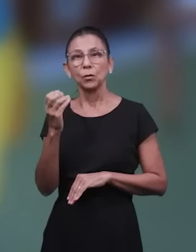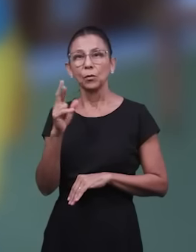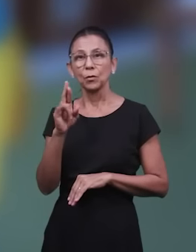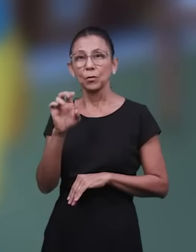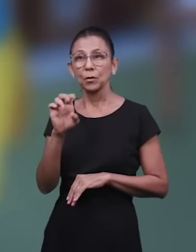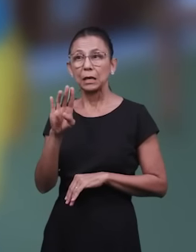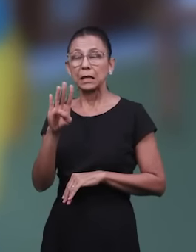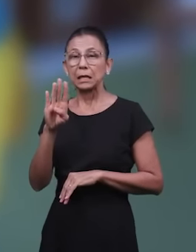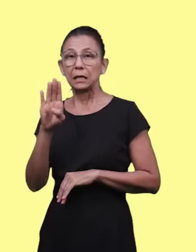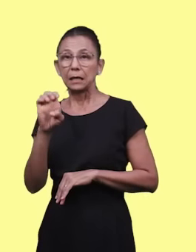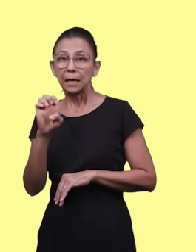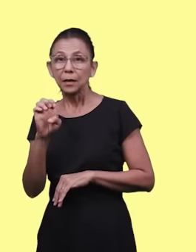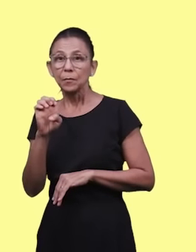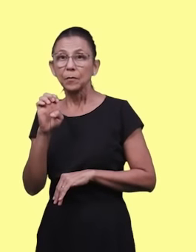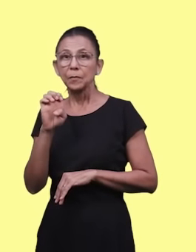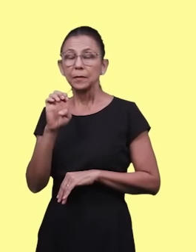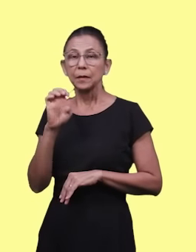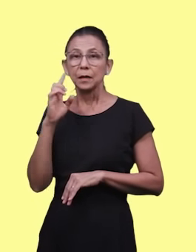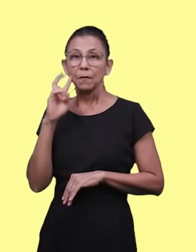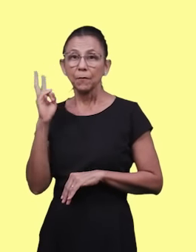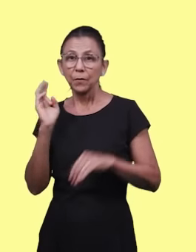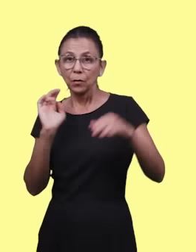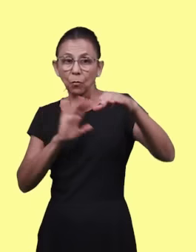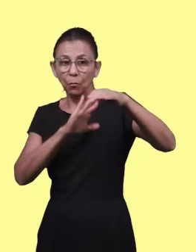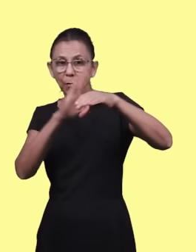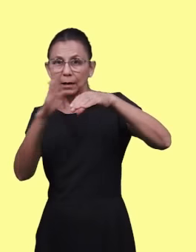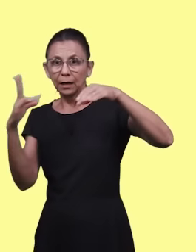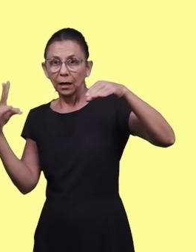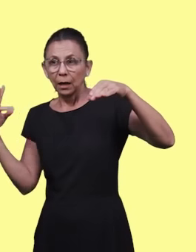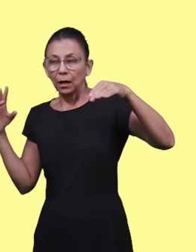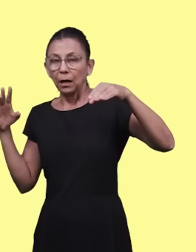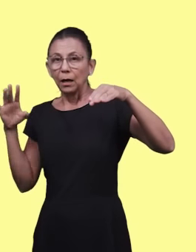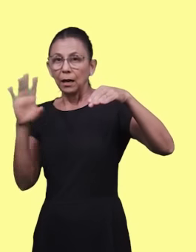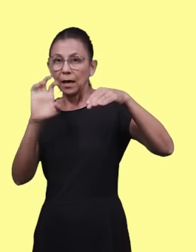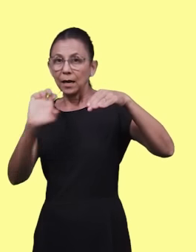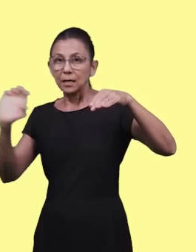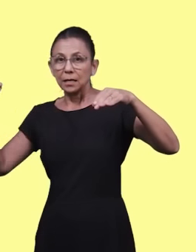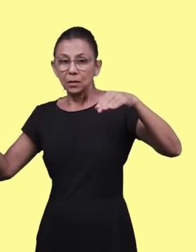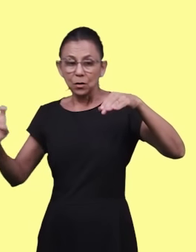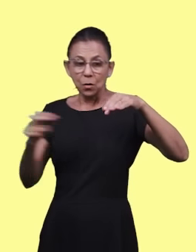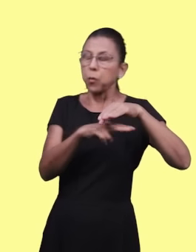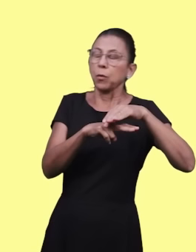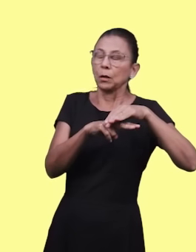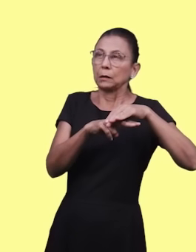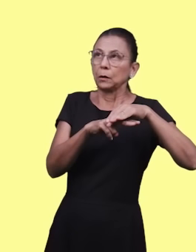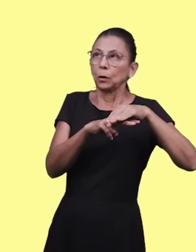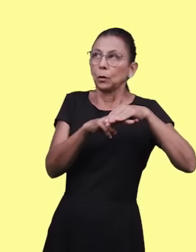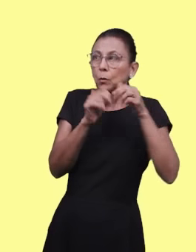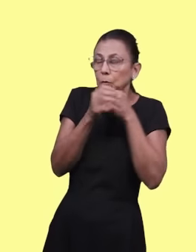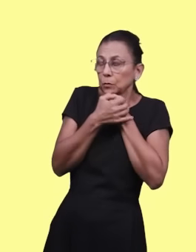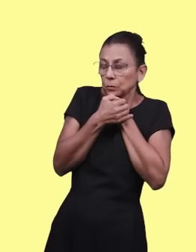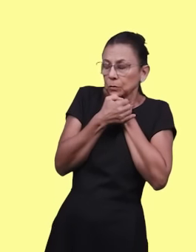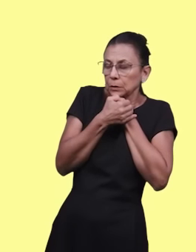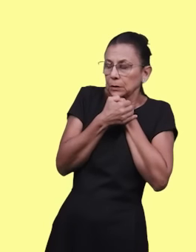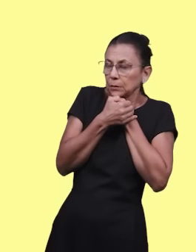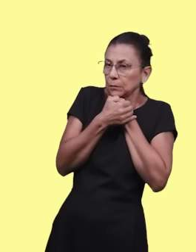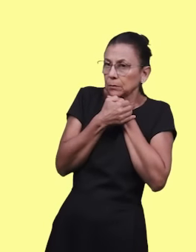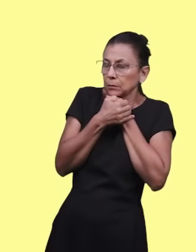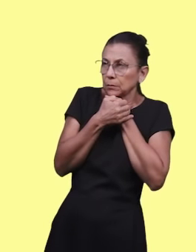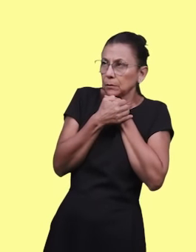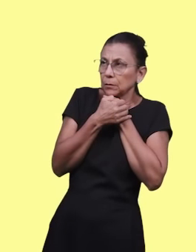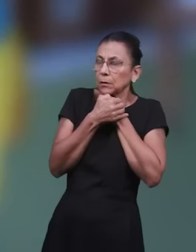uma caverna, entrou nela para se esconder. Mas o Senhor foi ao encontro de Elias e